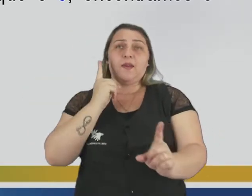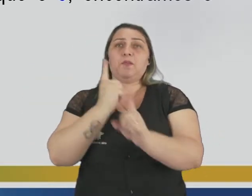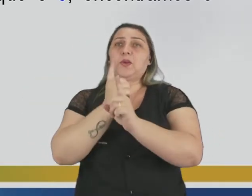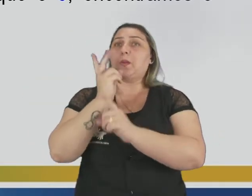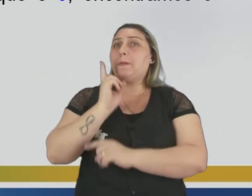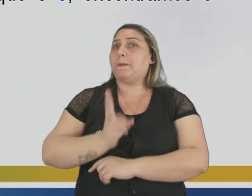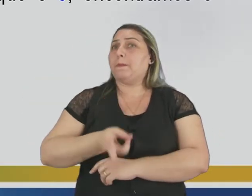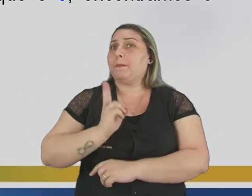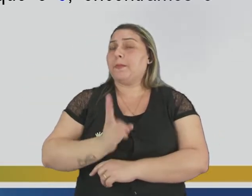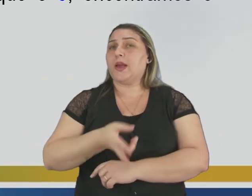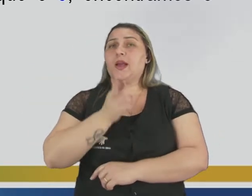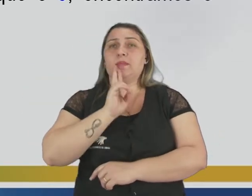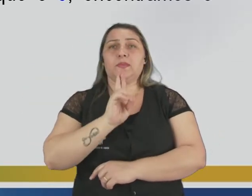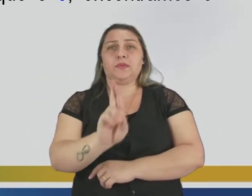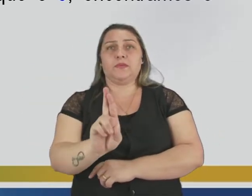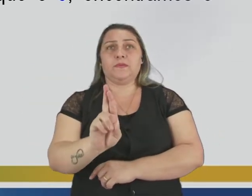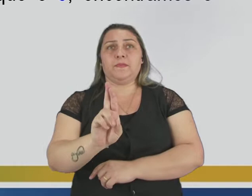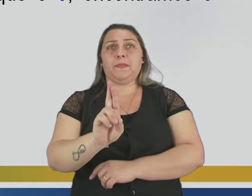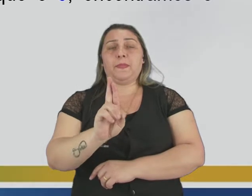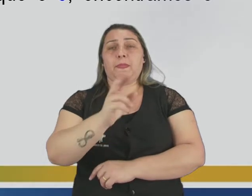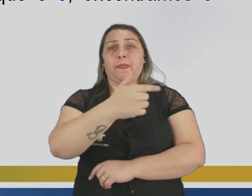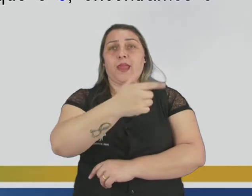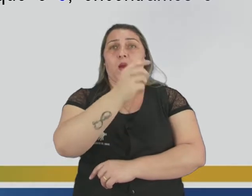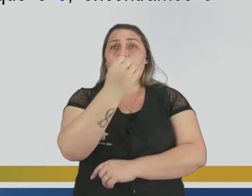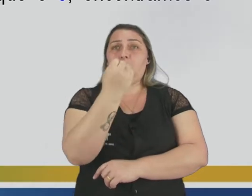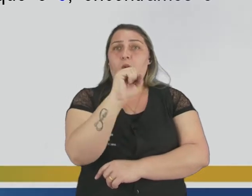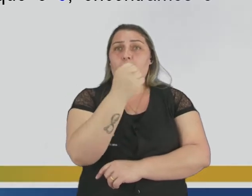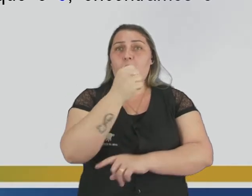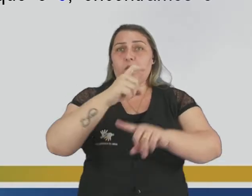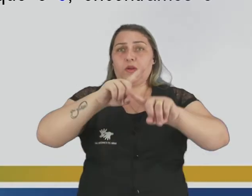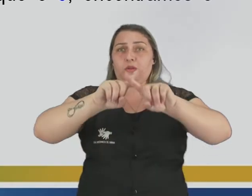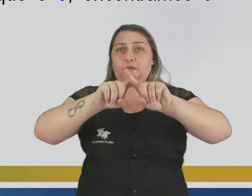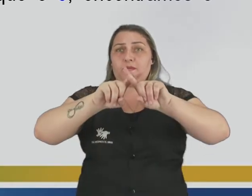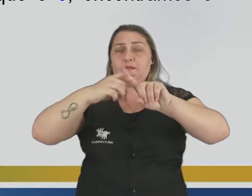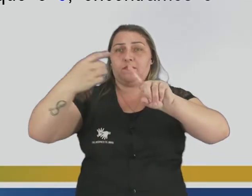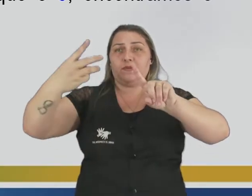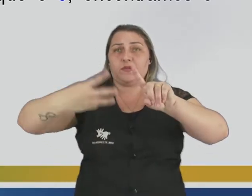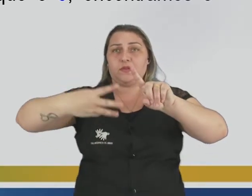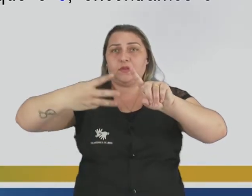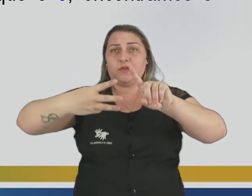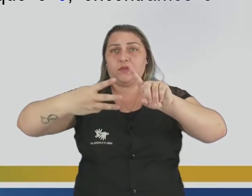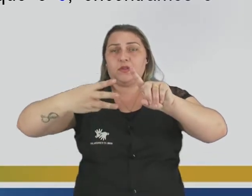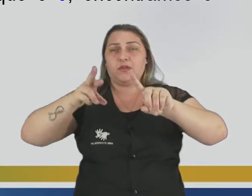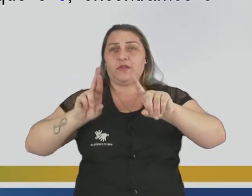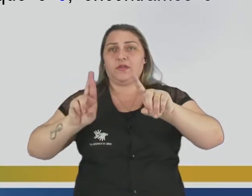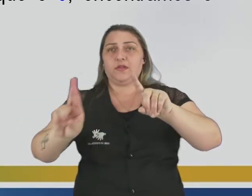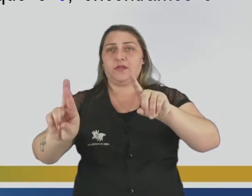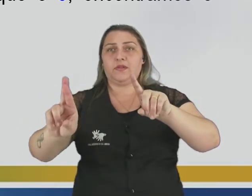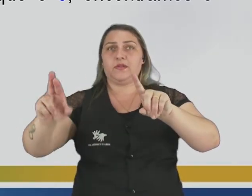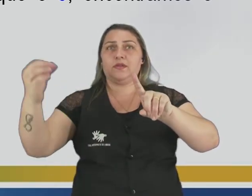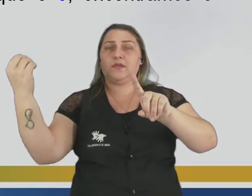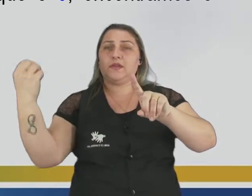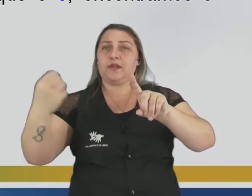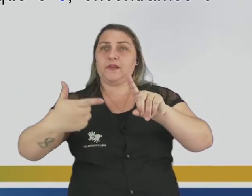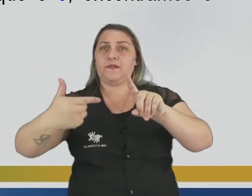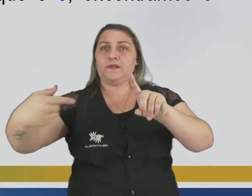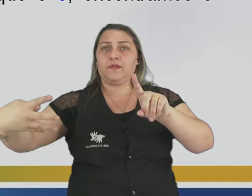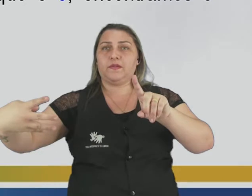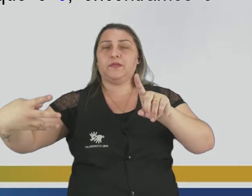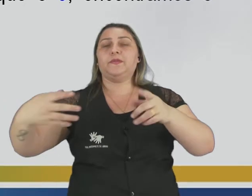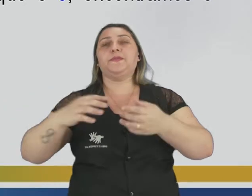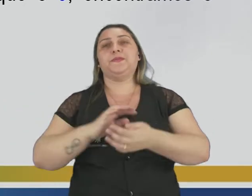encontramos o mesmo resultado. Olha só, 8 vezes 3 igual